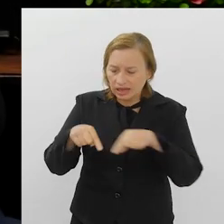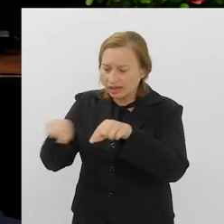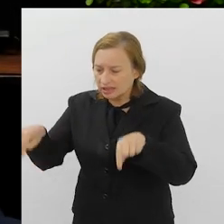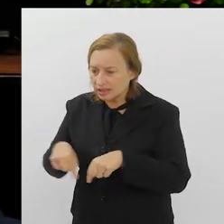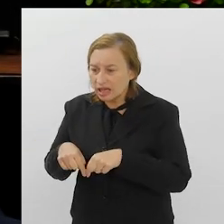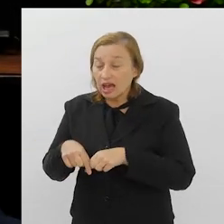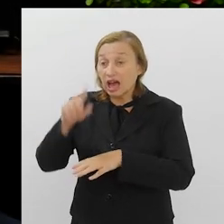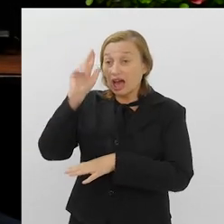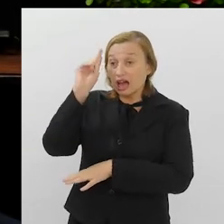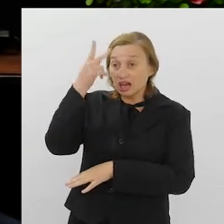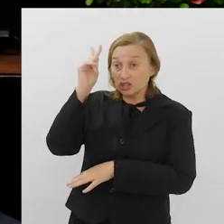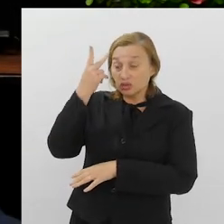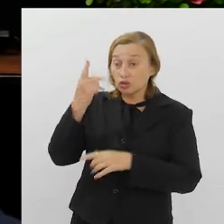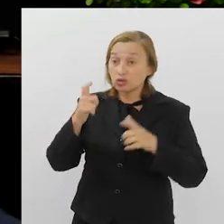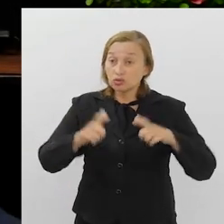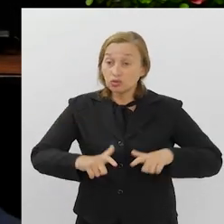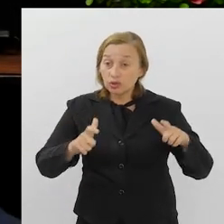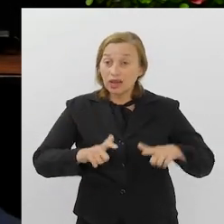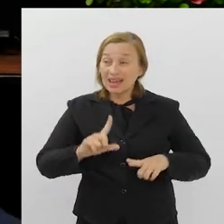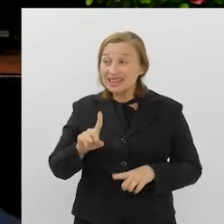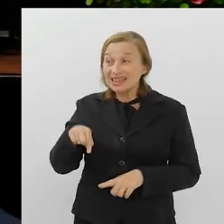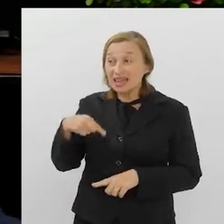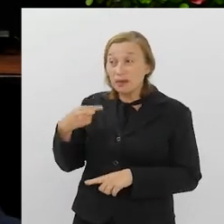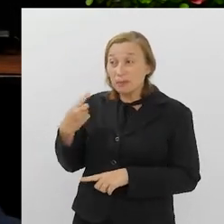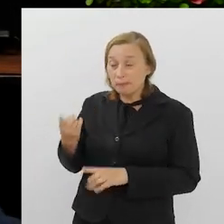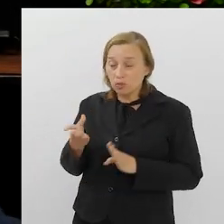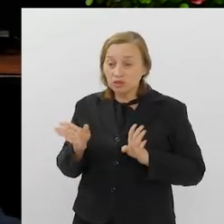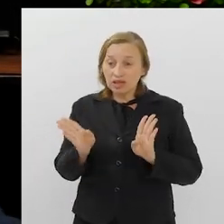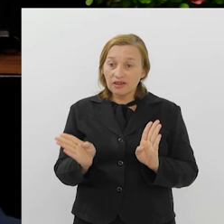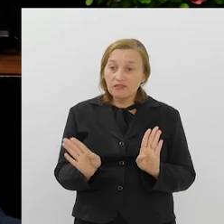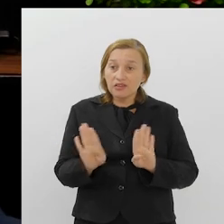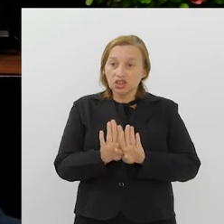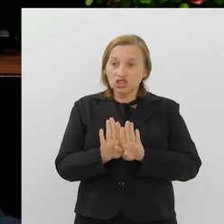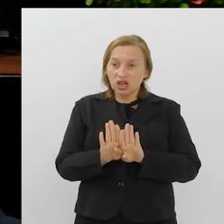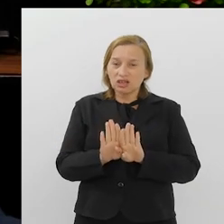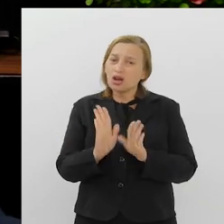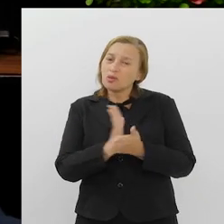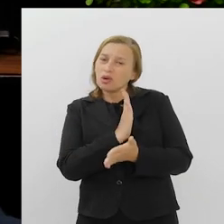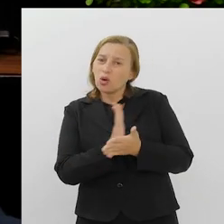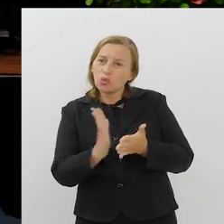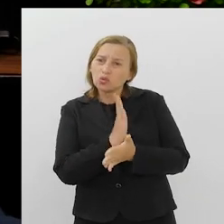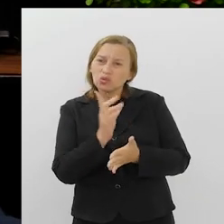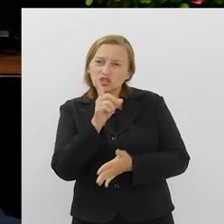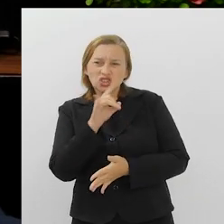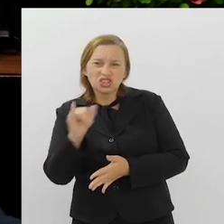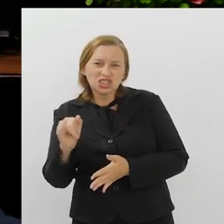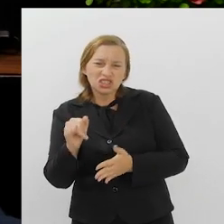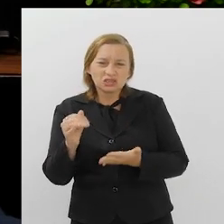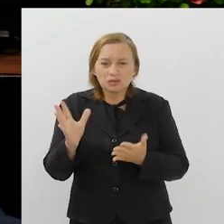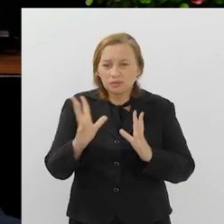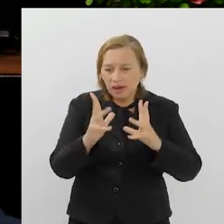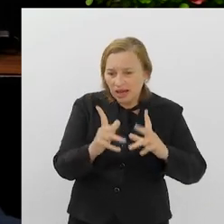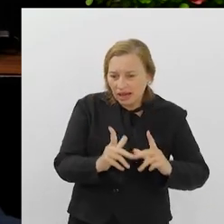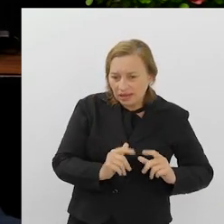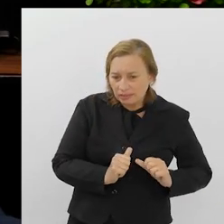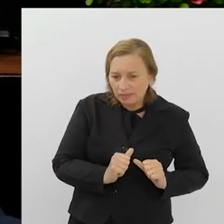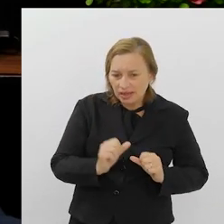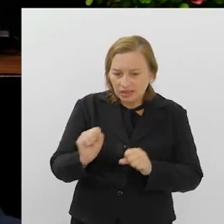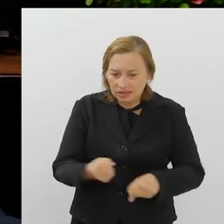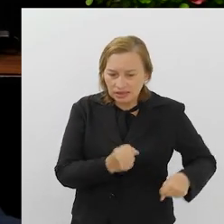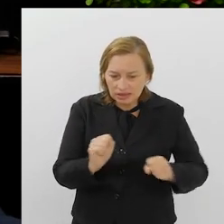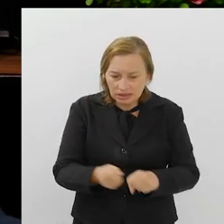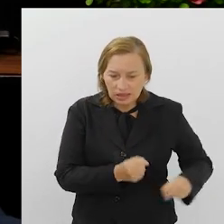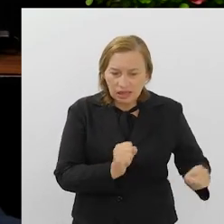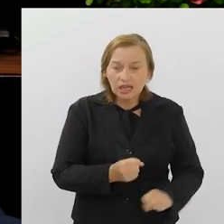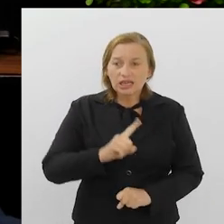salas a história eh e depois ele é ele é fechado por alguns dias para limpeza